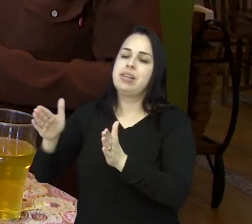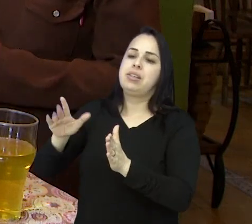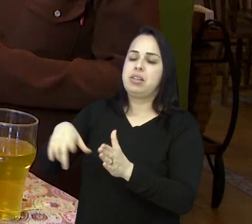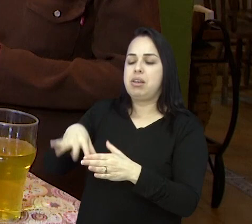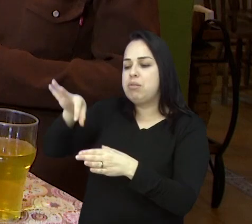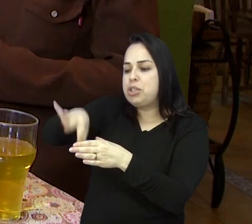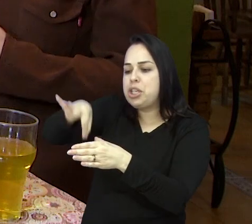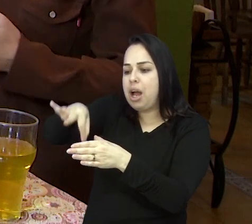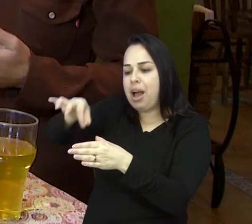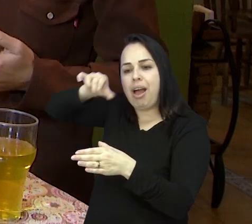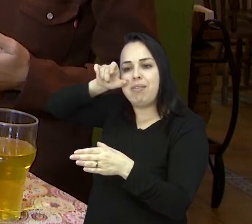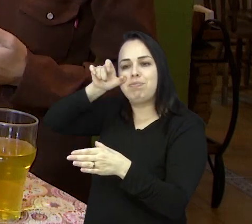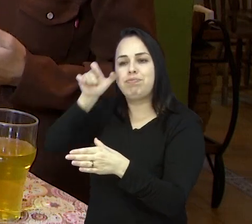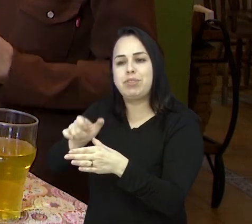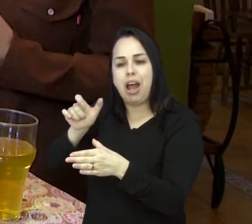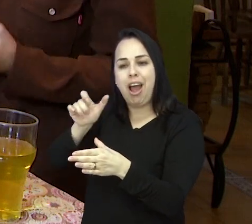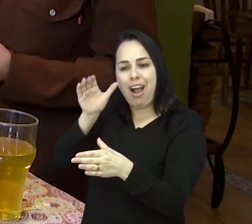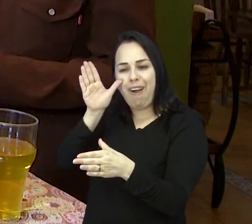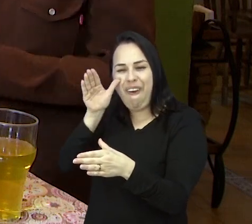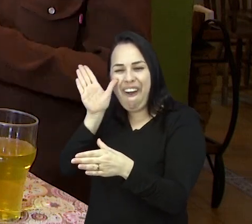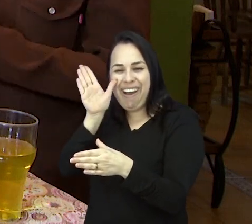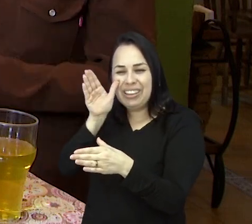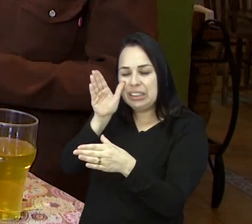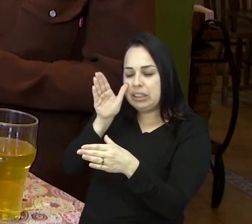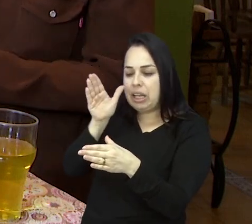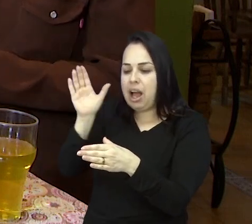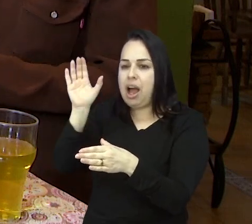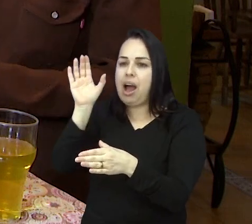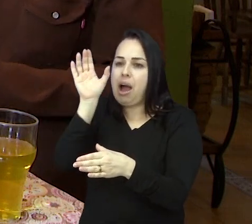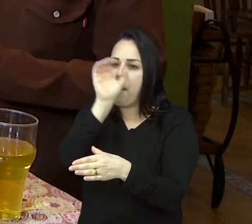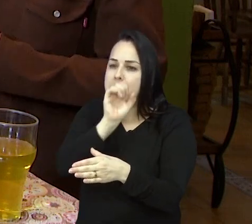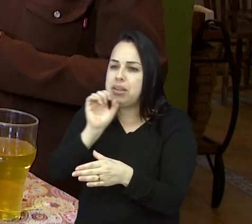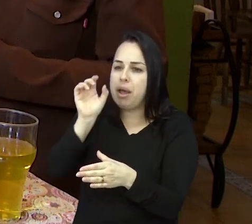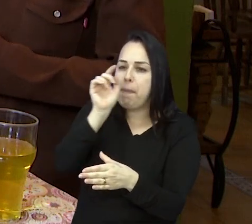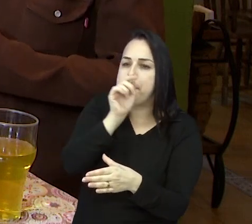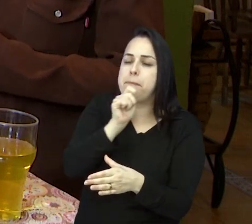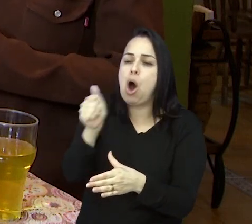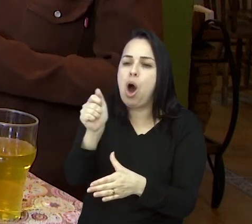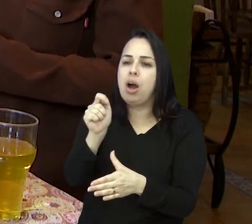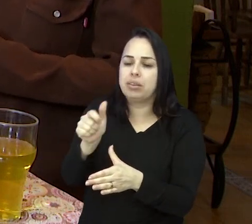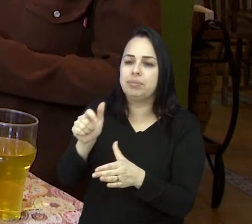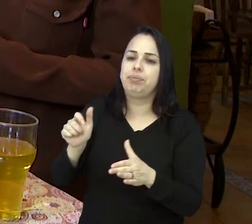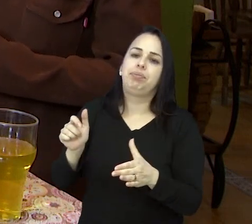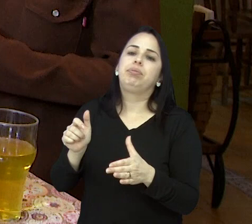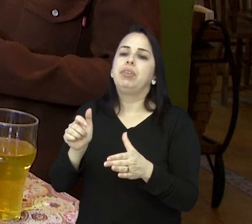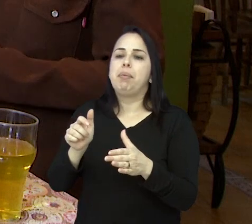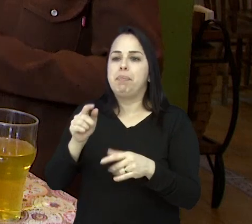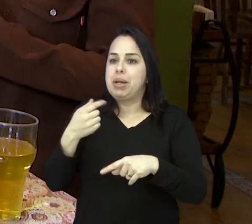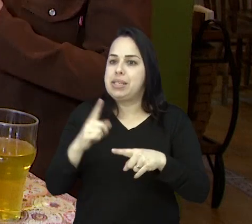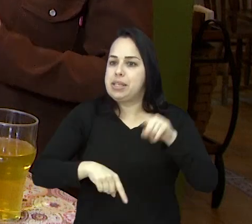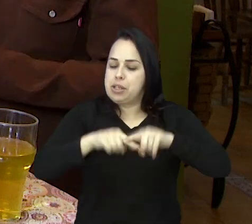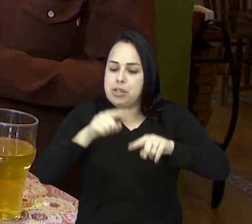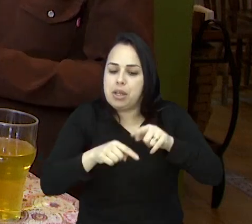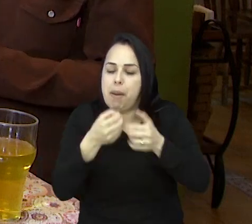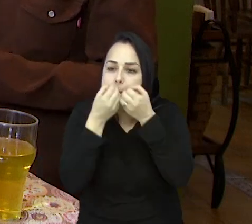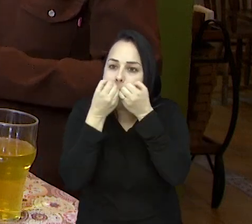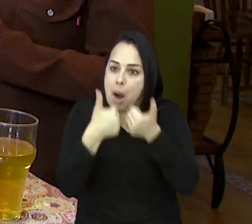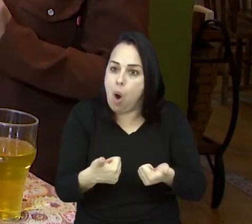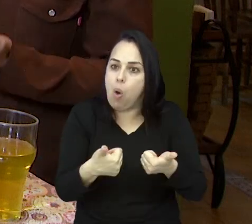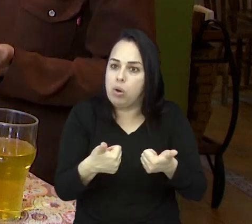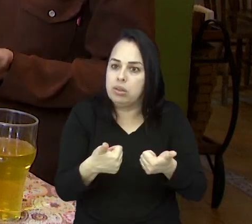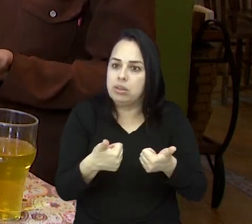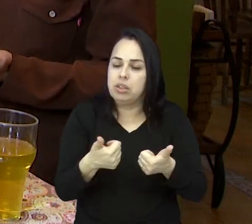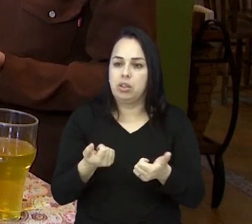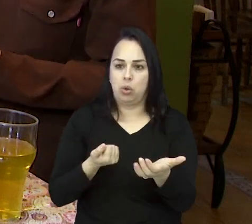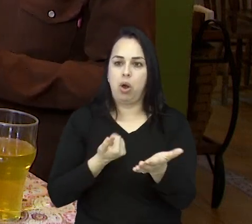despertou justamente por essa curiosidade. E assim, precisa de muito pouco, que é um bom produto de origem,